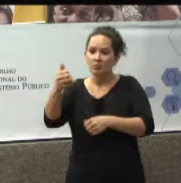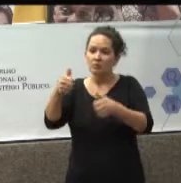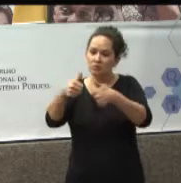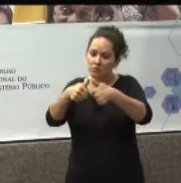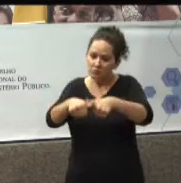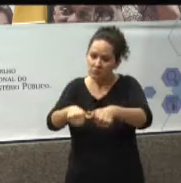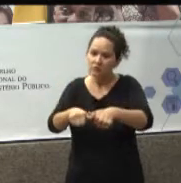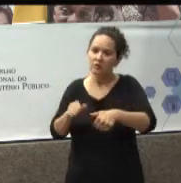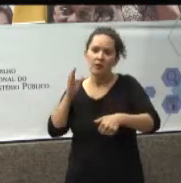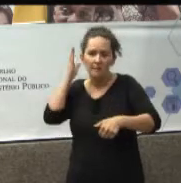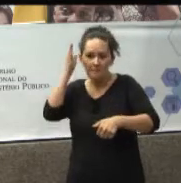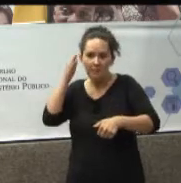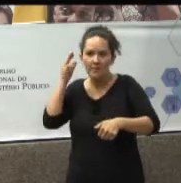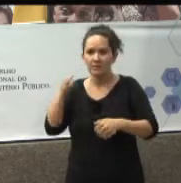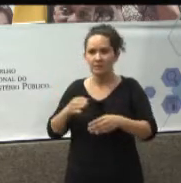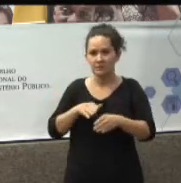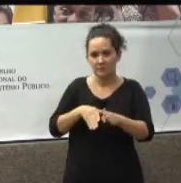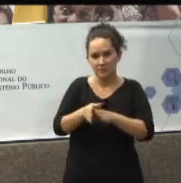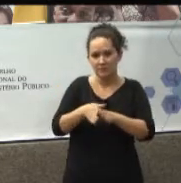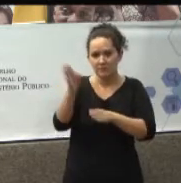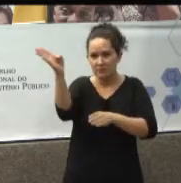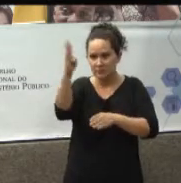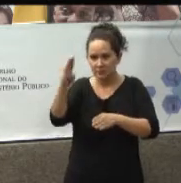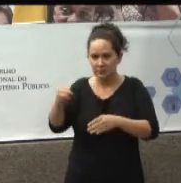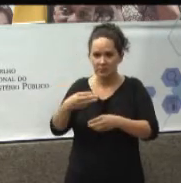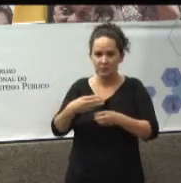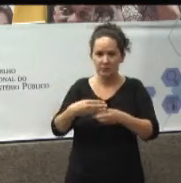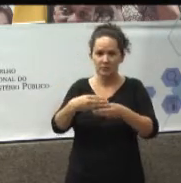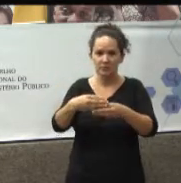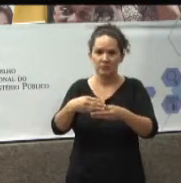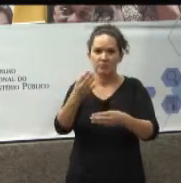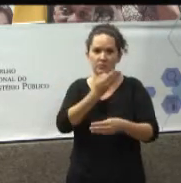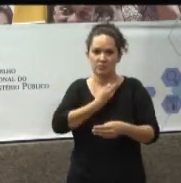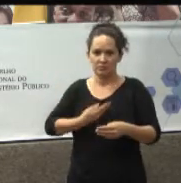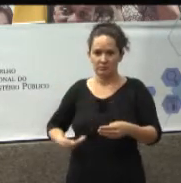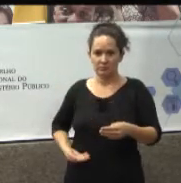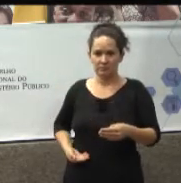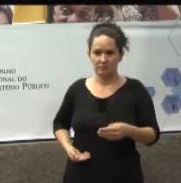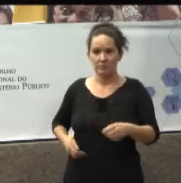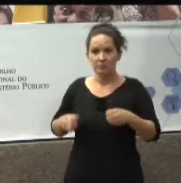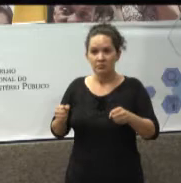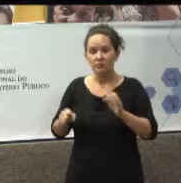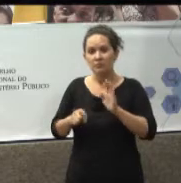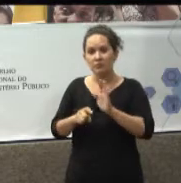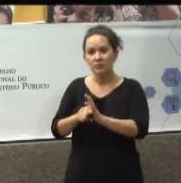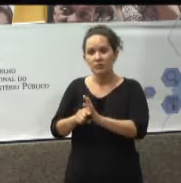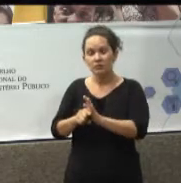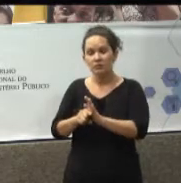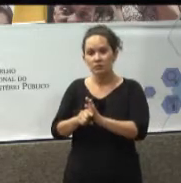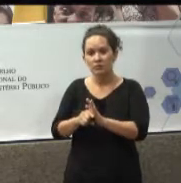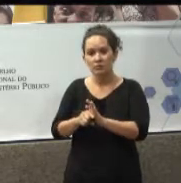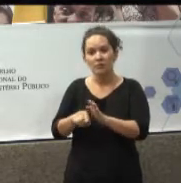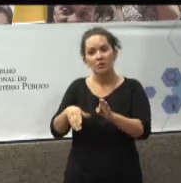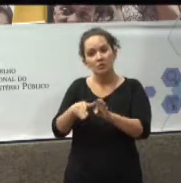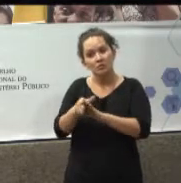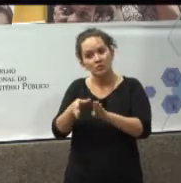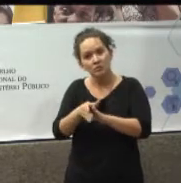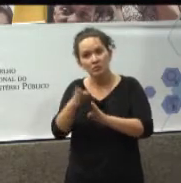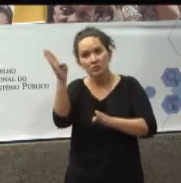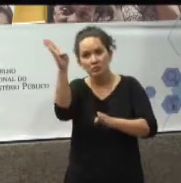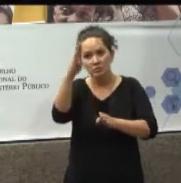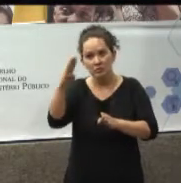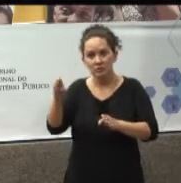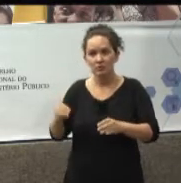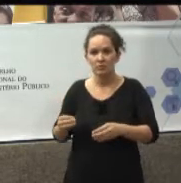conselho nacional do ministério público de maneira que eu declinei dado ajuda de custo do conselho nacional do ministério